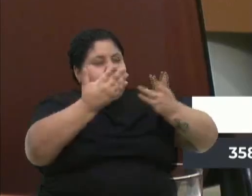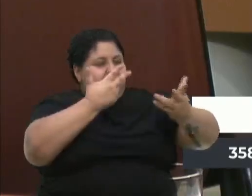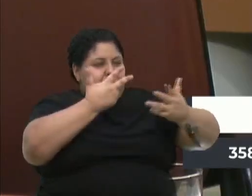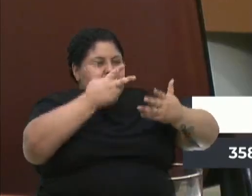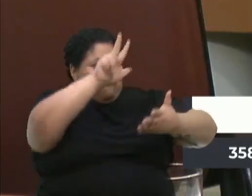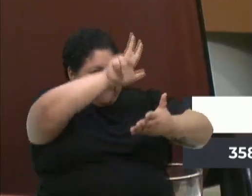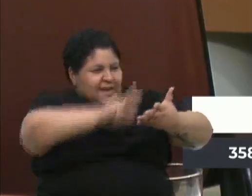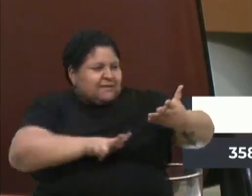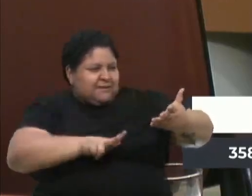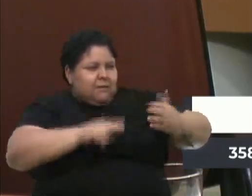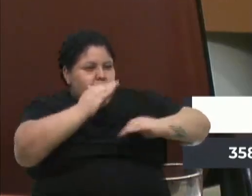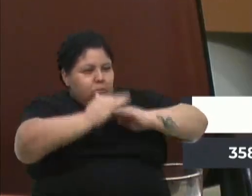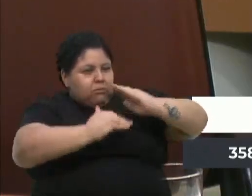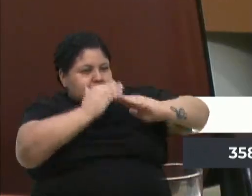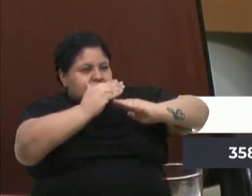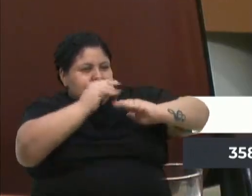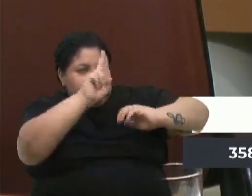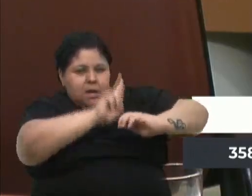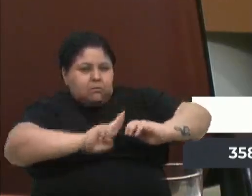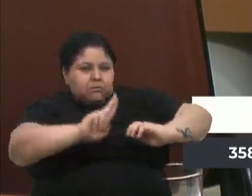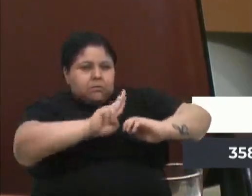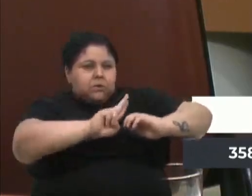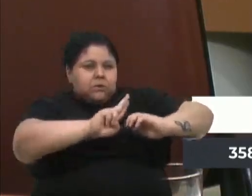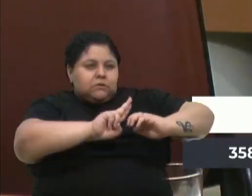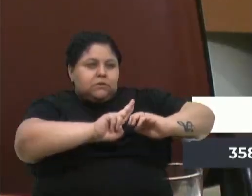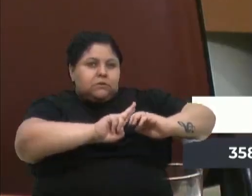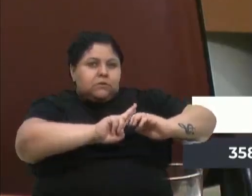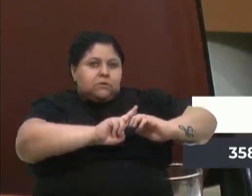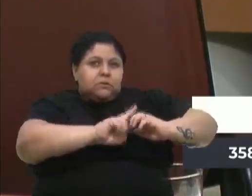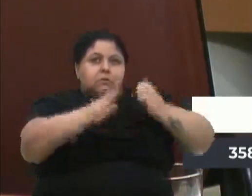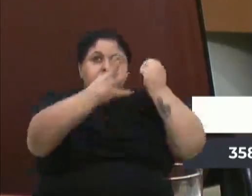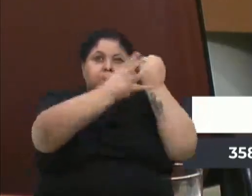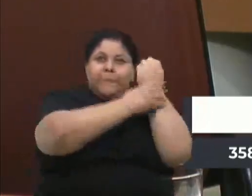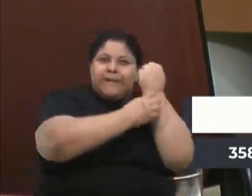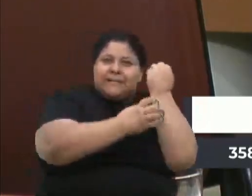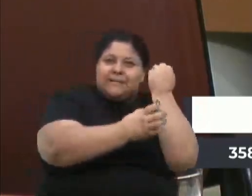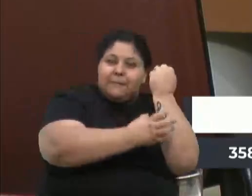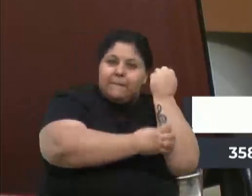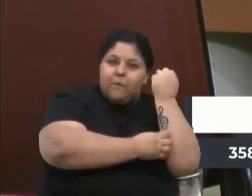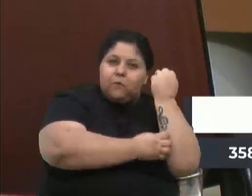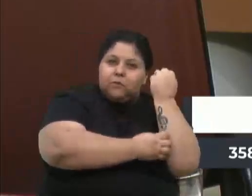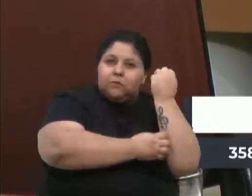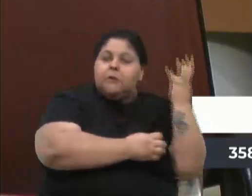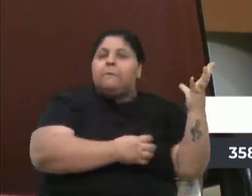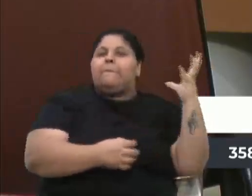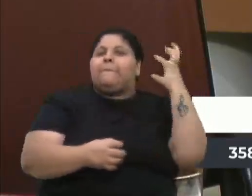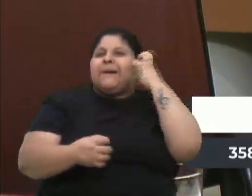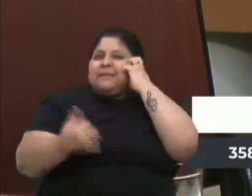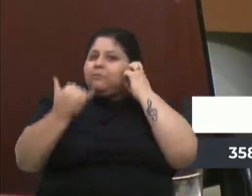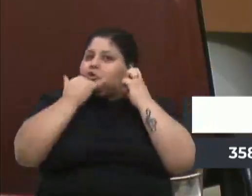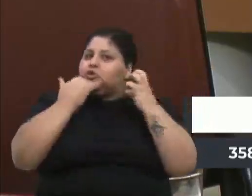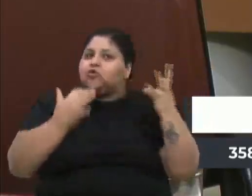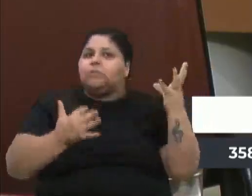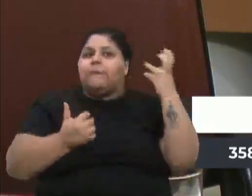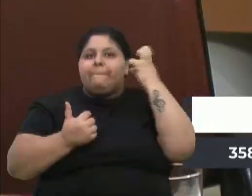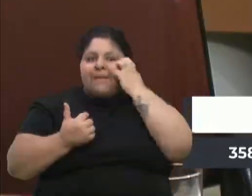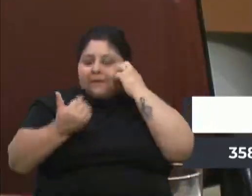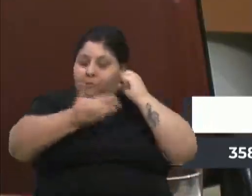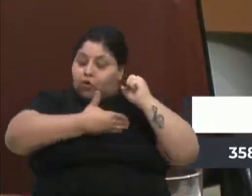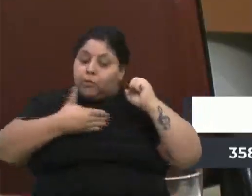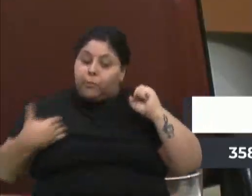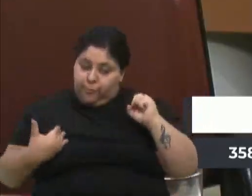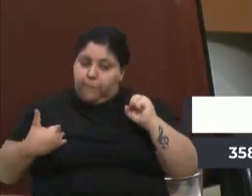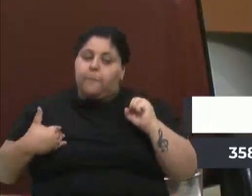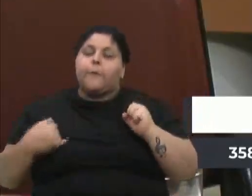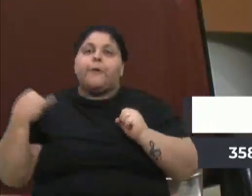Galópolis. E a pessoa entendeu e apoiou. Então é importante o vereador da comunidade passar